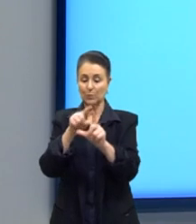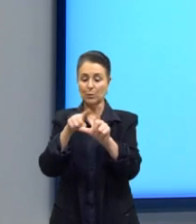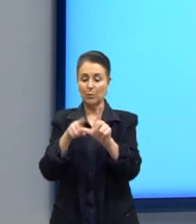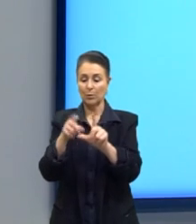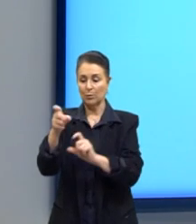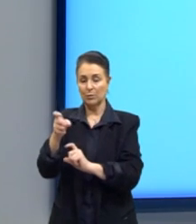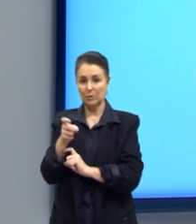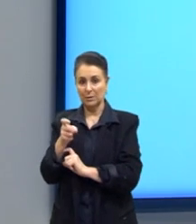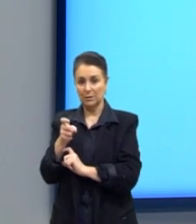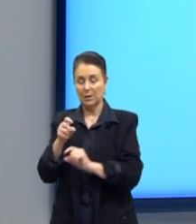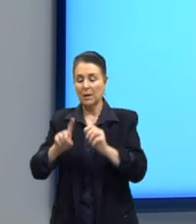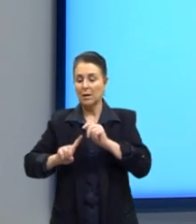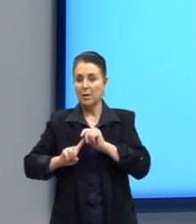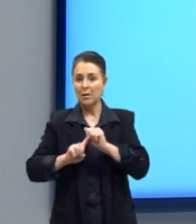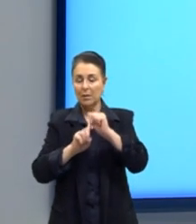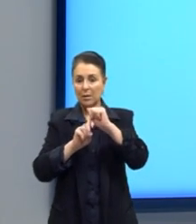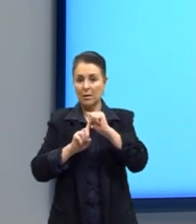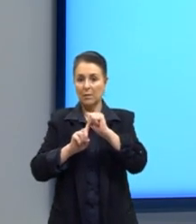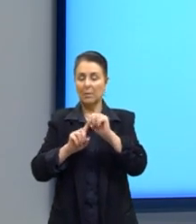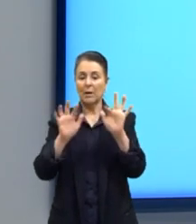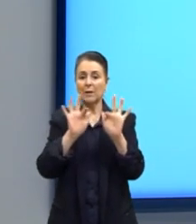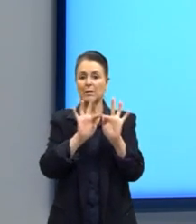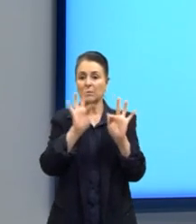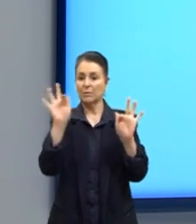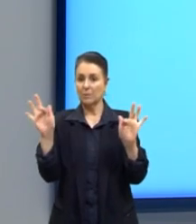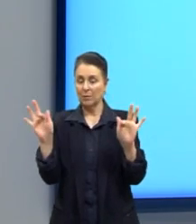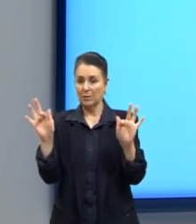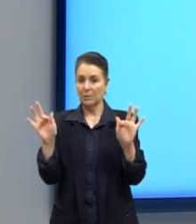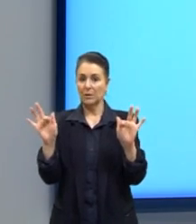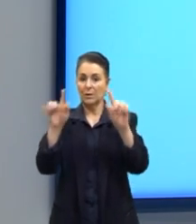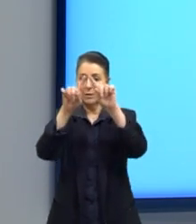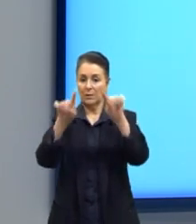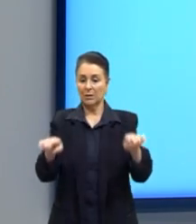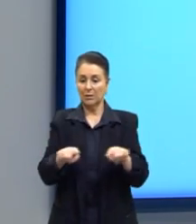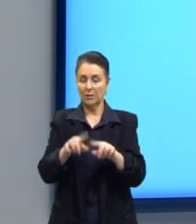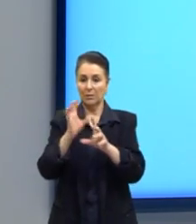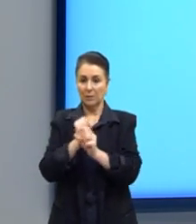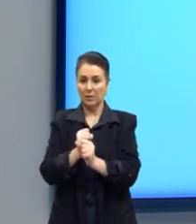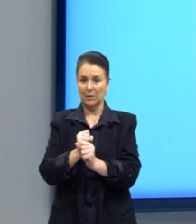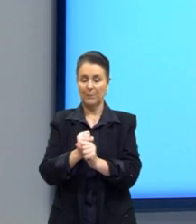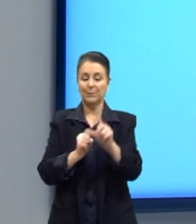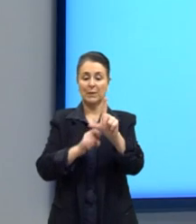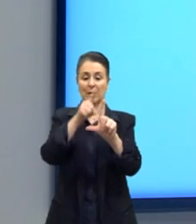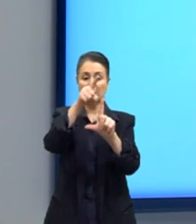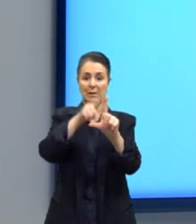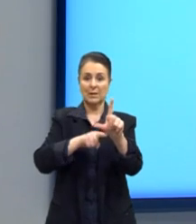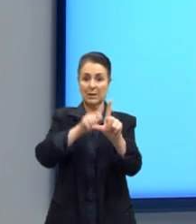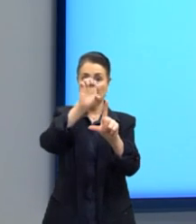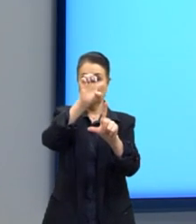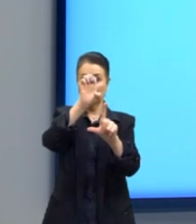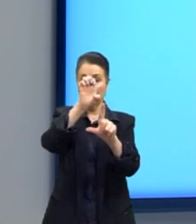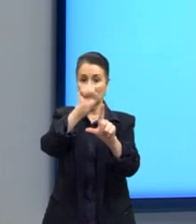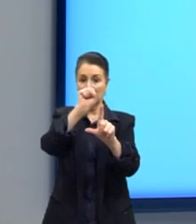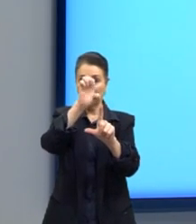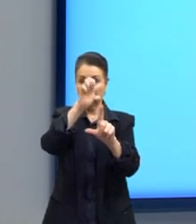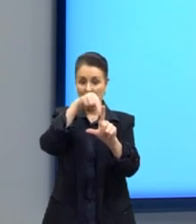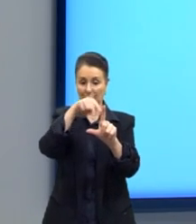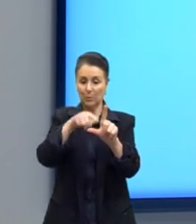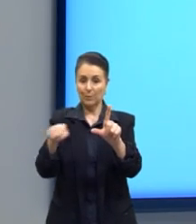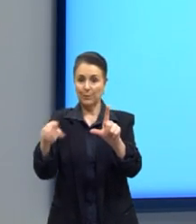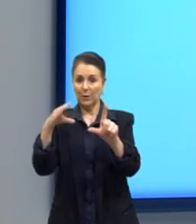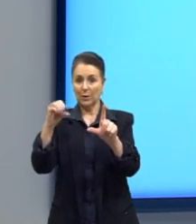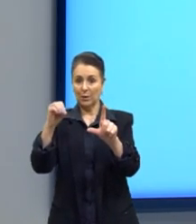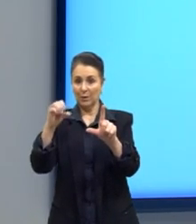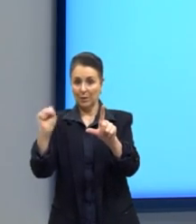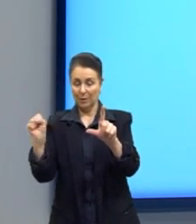as principais funções trigonométricas são então de seno cosseno e tangente por isso que